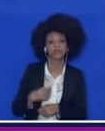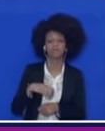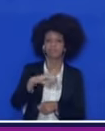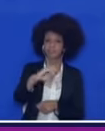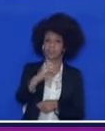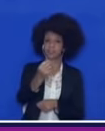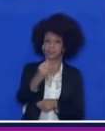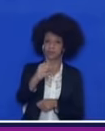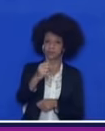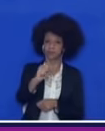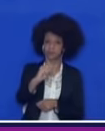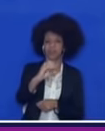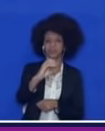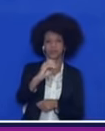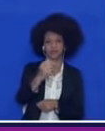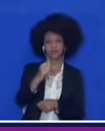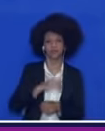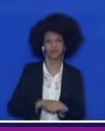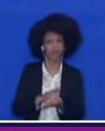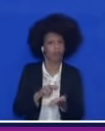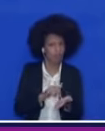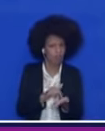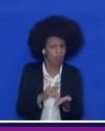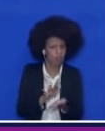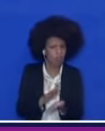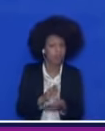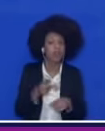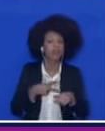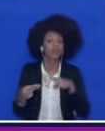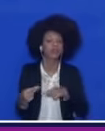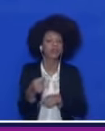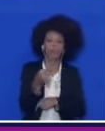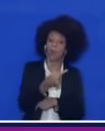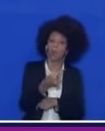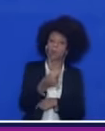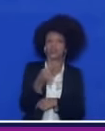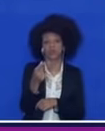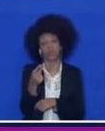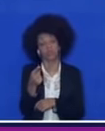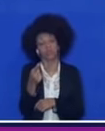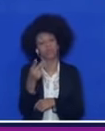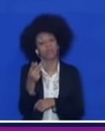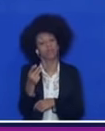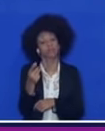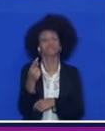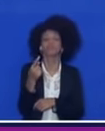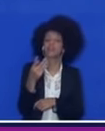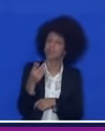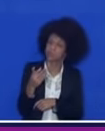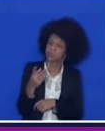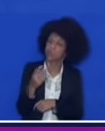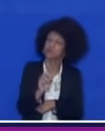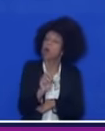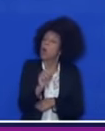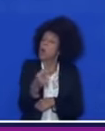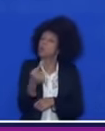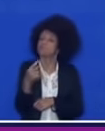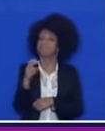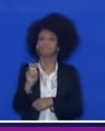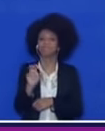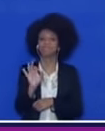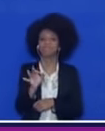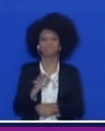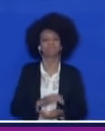é 08. Na Loto Fácil você pode levar prêmios acertando 11, 12, 13, 14 ou